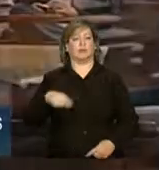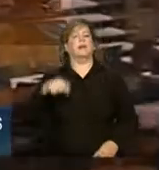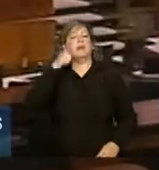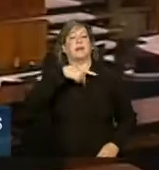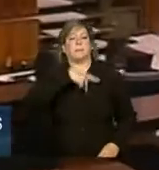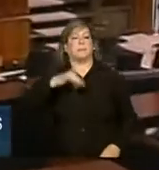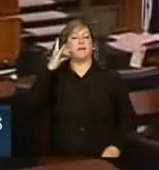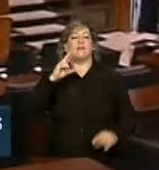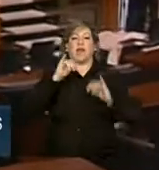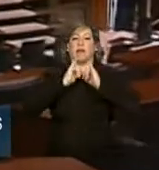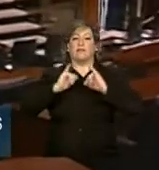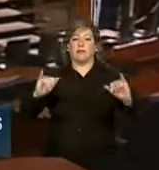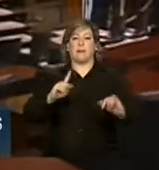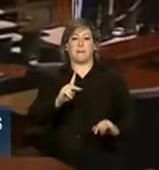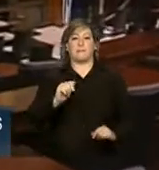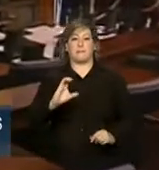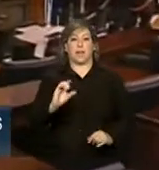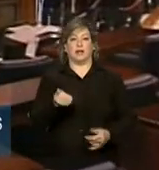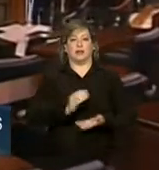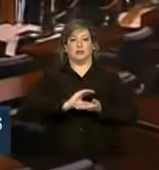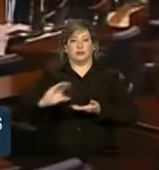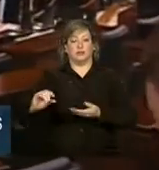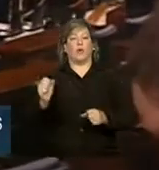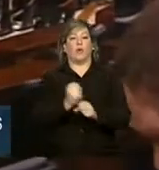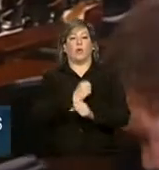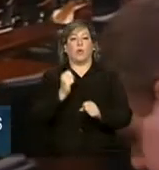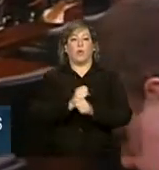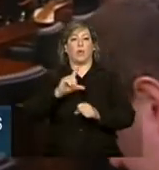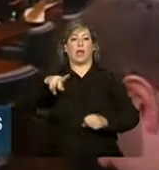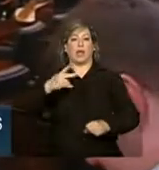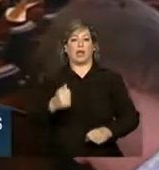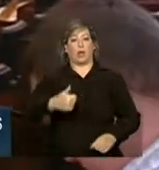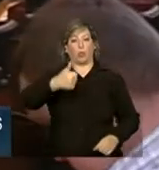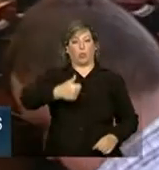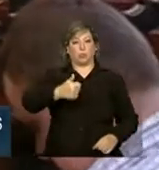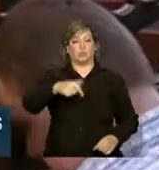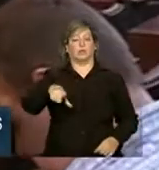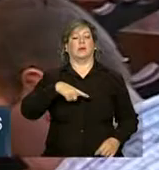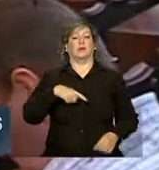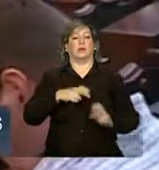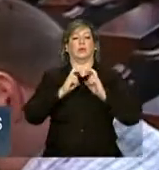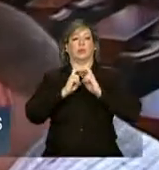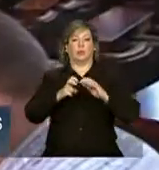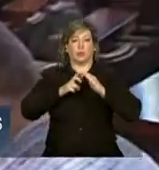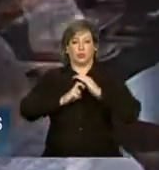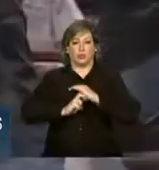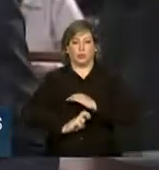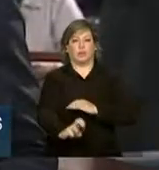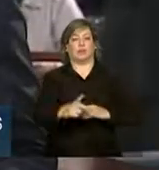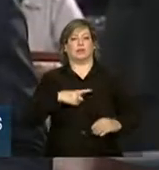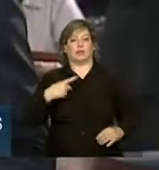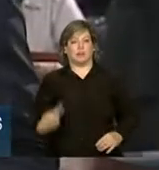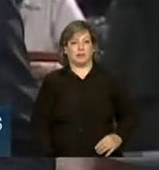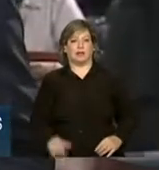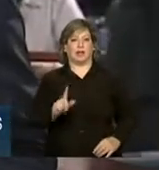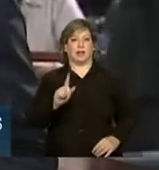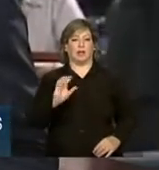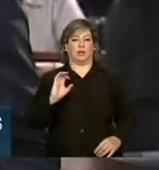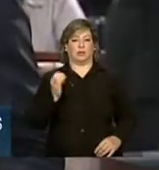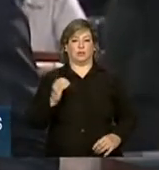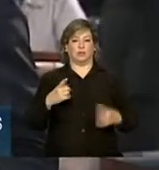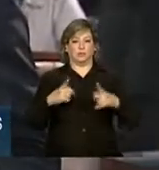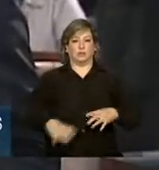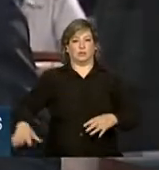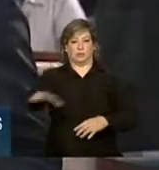PAC, Mobilidade Urbana, na construção da linha 1 do metrô aqui na capital gaúcha. São 4,8 bilhões